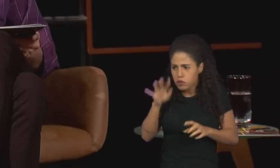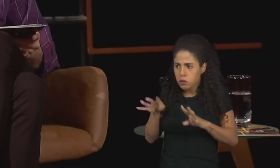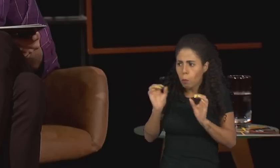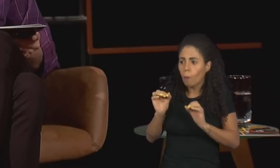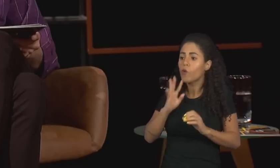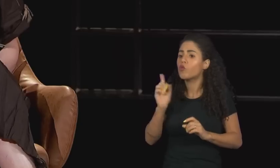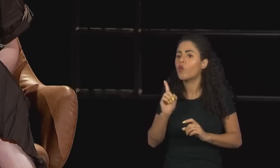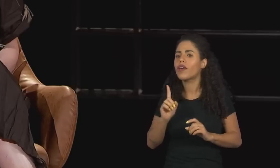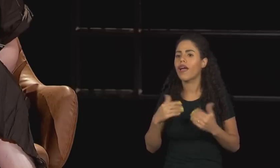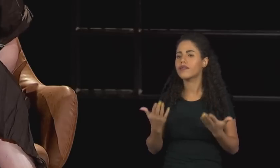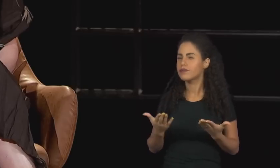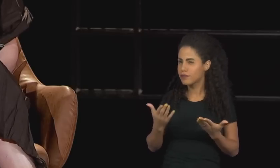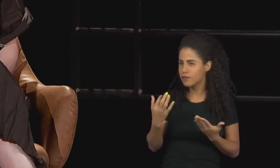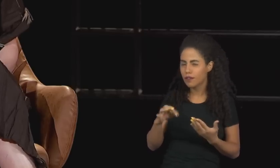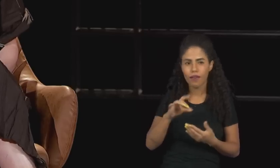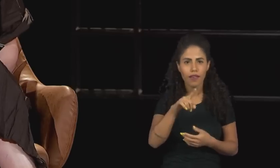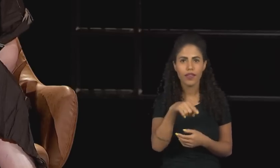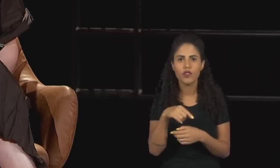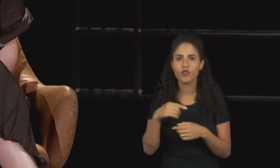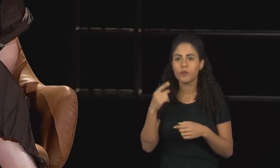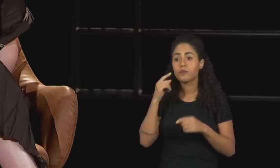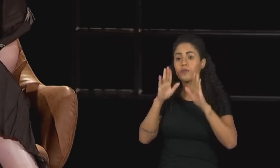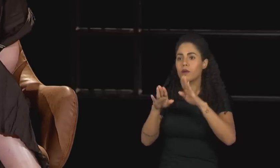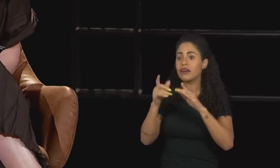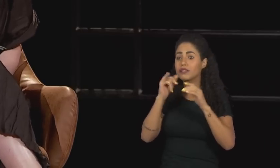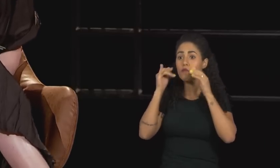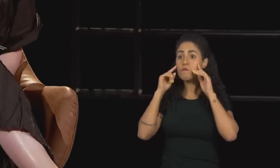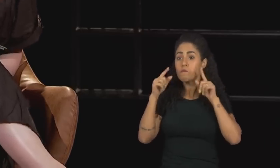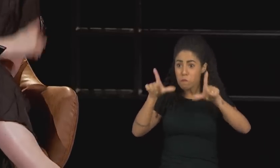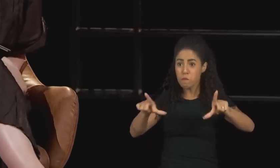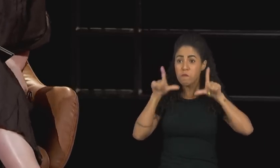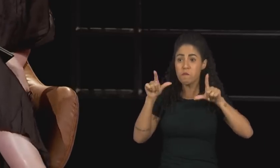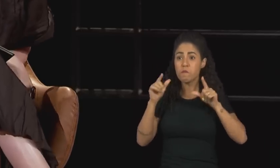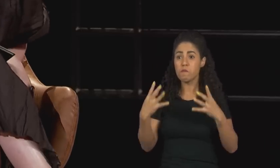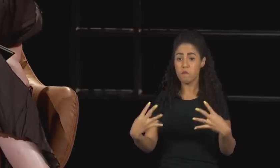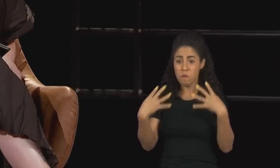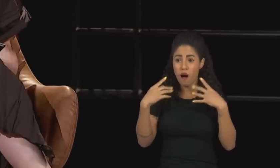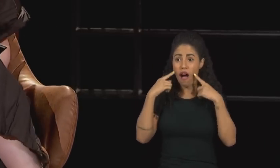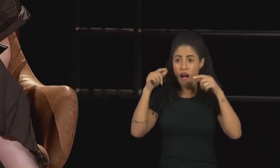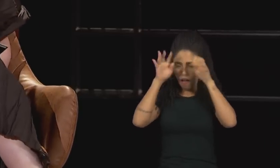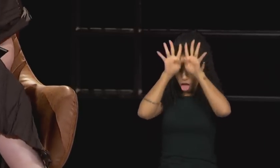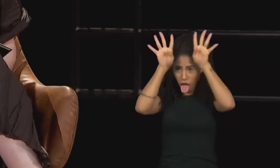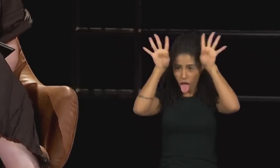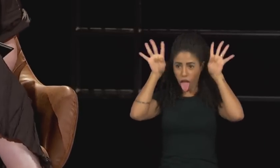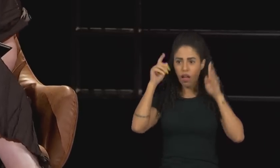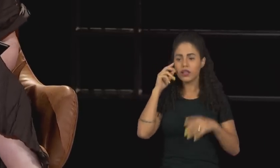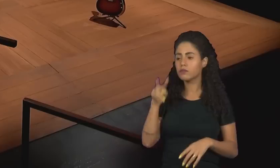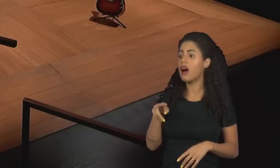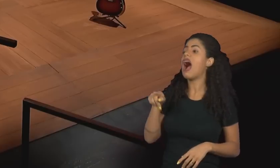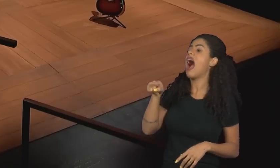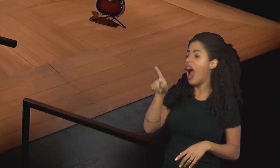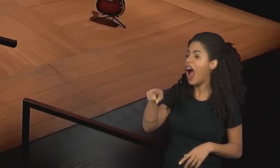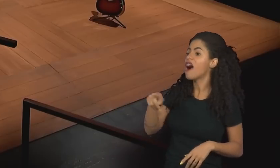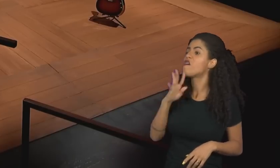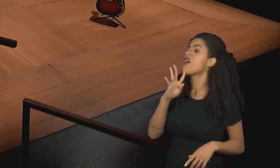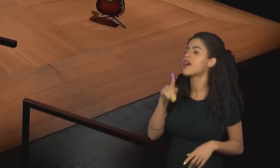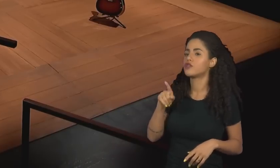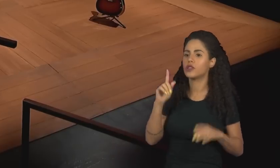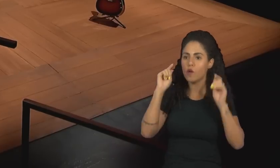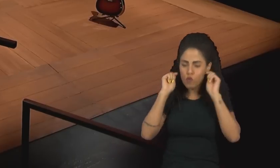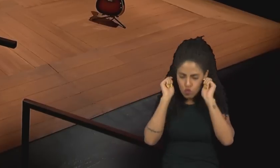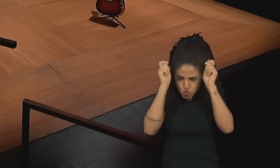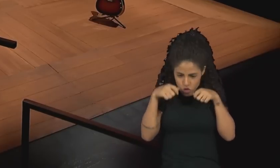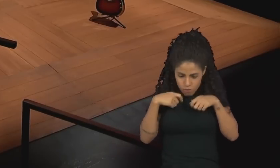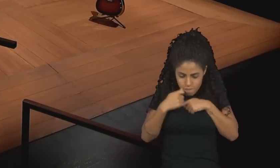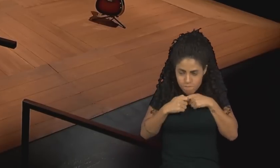meio, tipo... A paisana. Eu não gosto dessa palavra, mas é essa aí mesmo. Eu ia falar isso, mas eu não vou falar só, mas é isso aí. Vai low